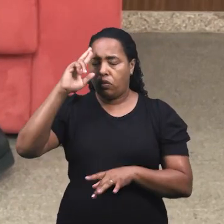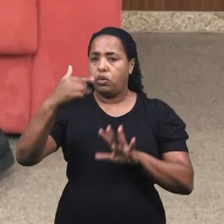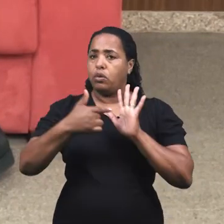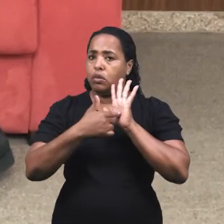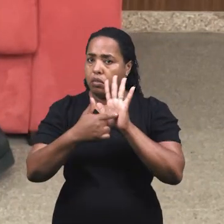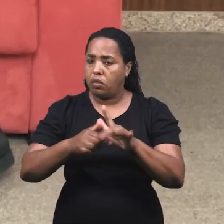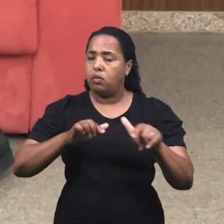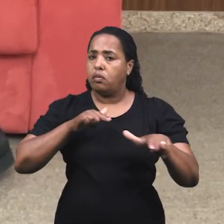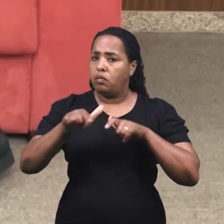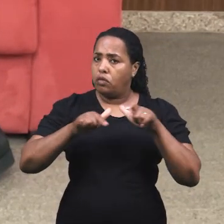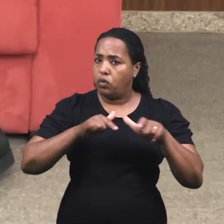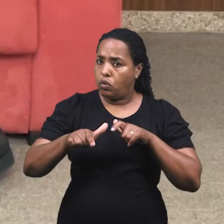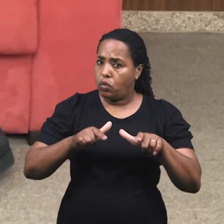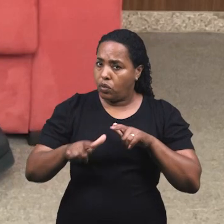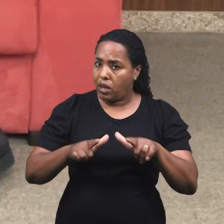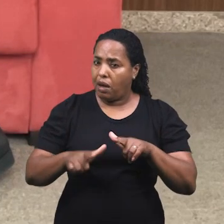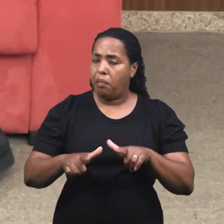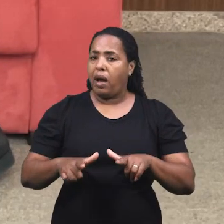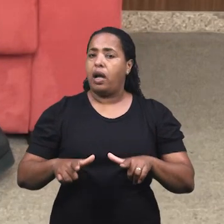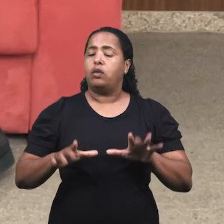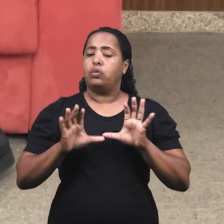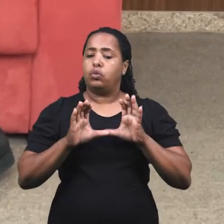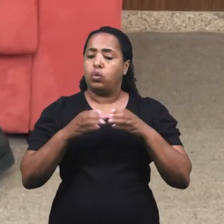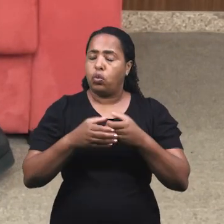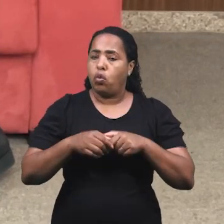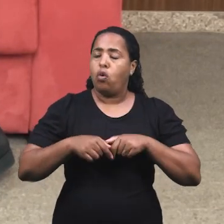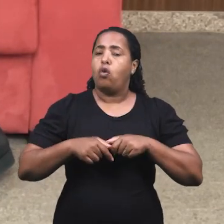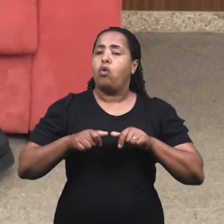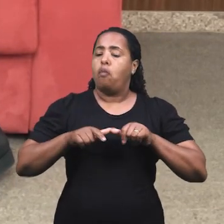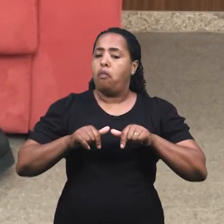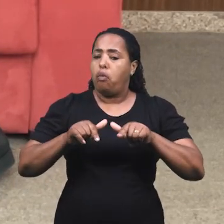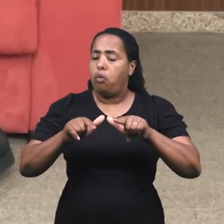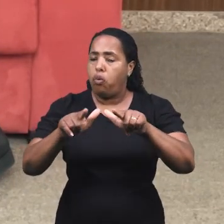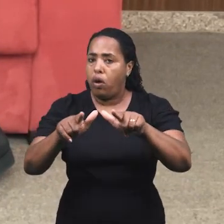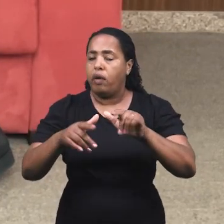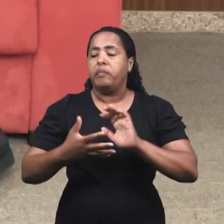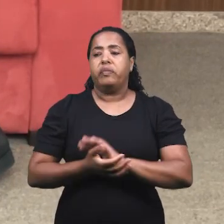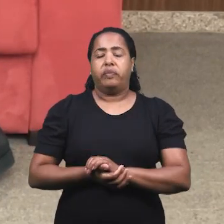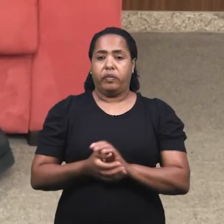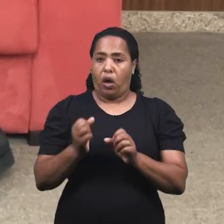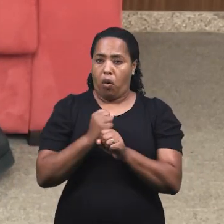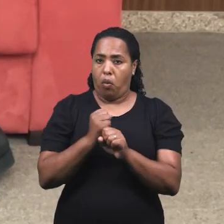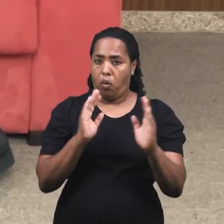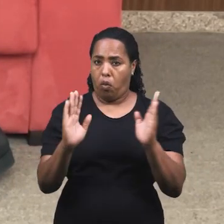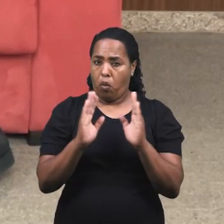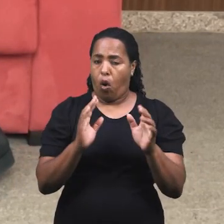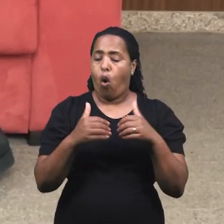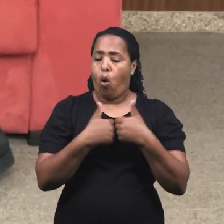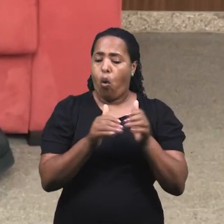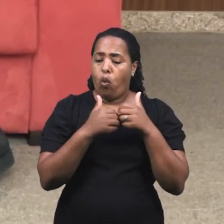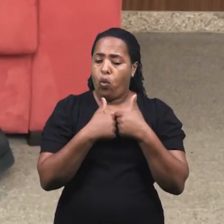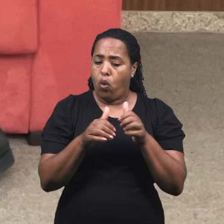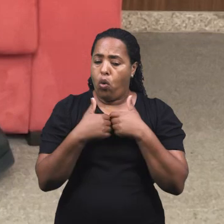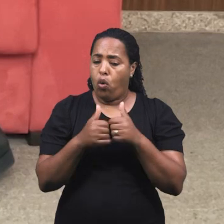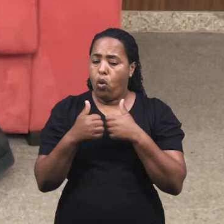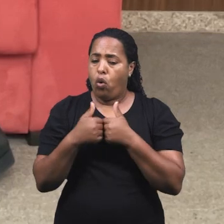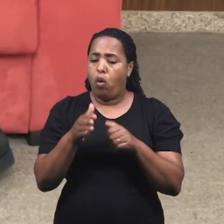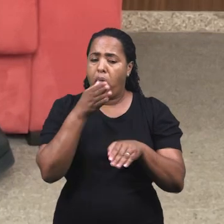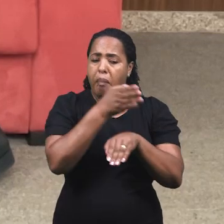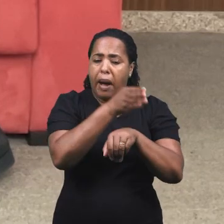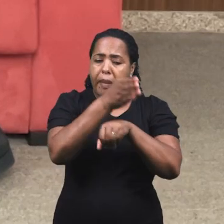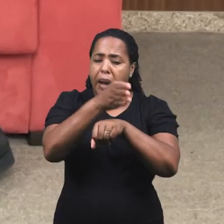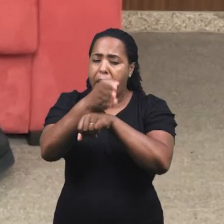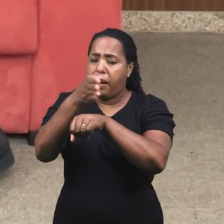O Senhor tem mostrado este ano um trabalho muito intenso dos jovens em termos de caravanas. Ou seja, durante este ano vão